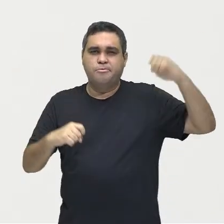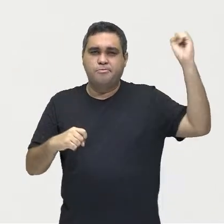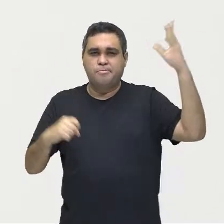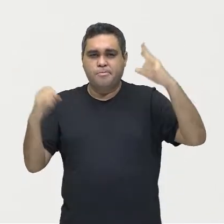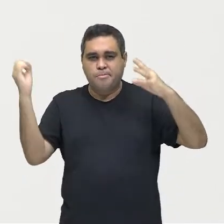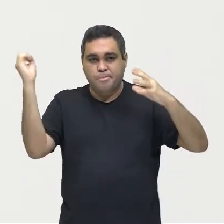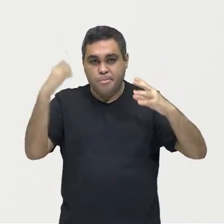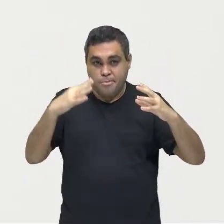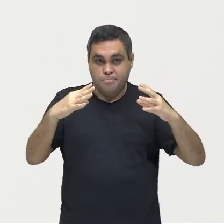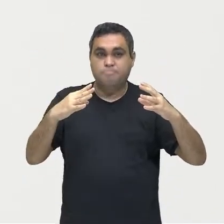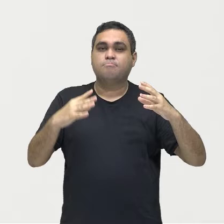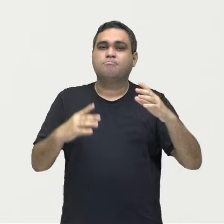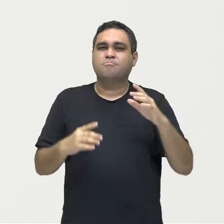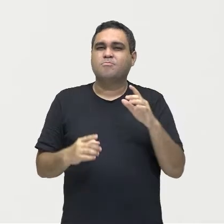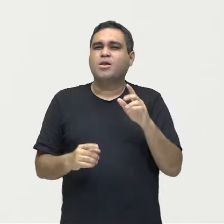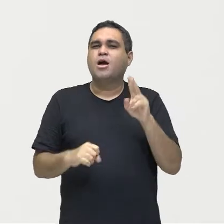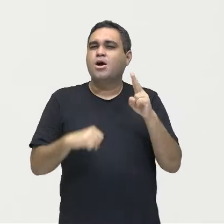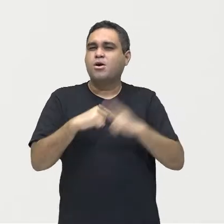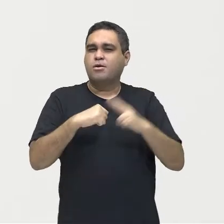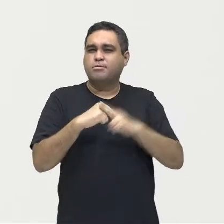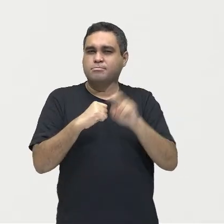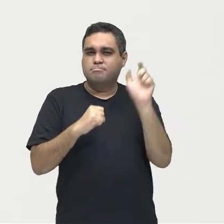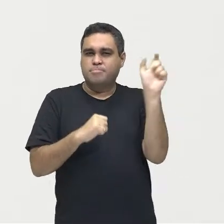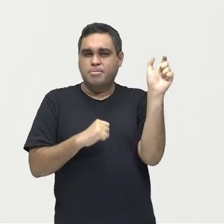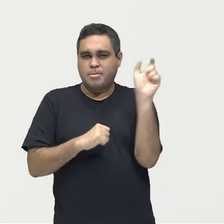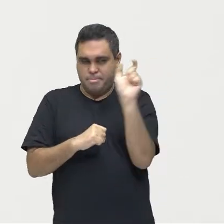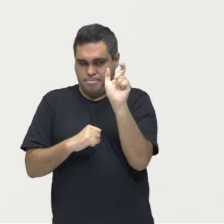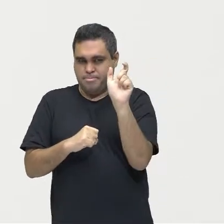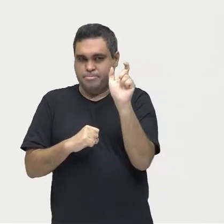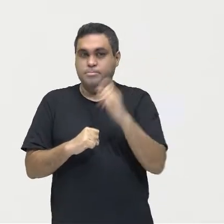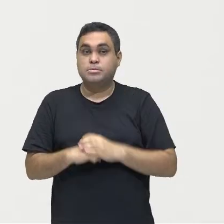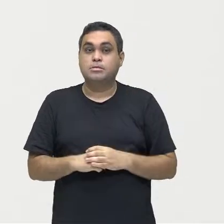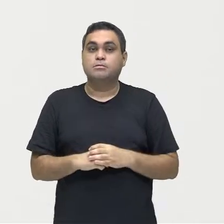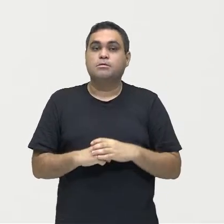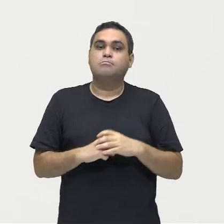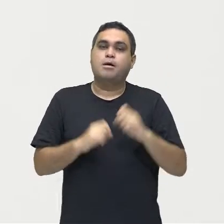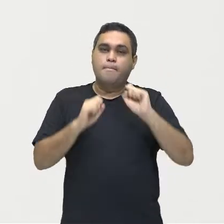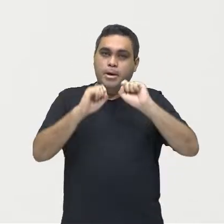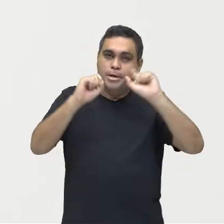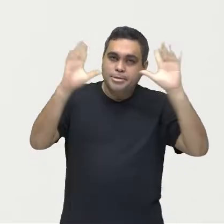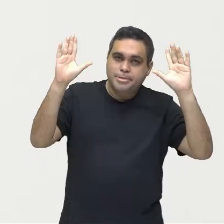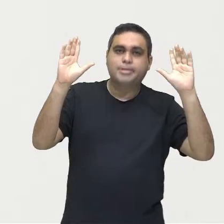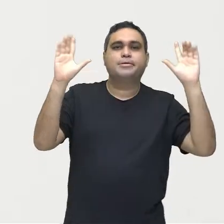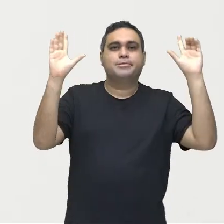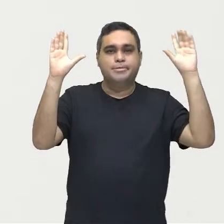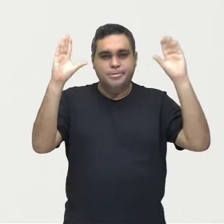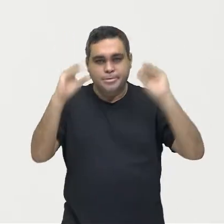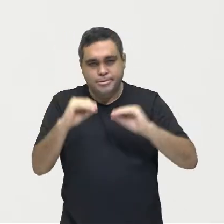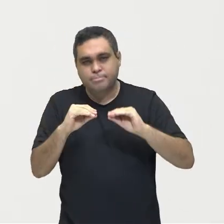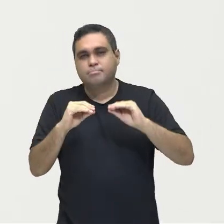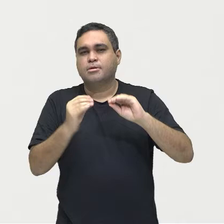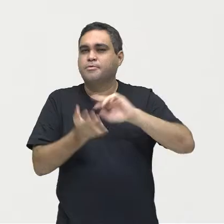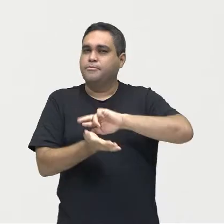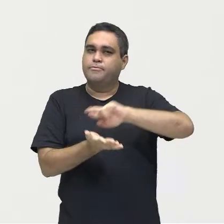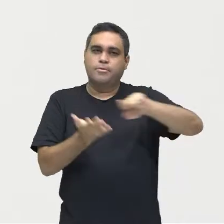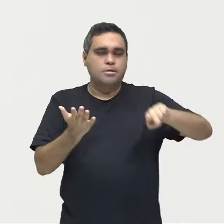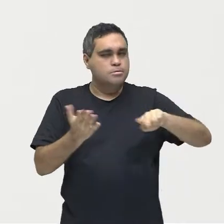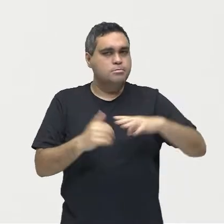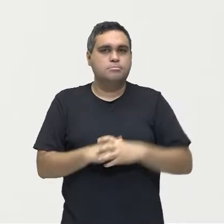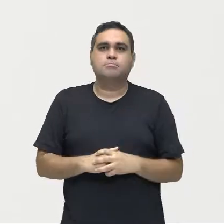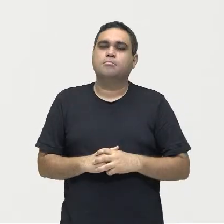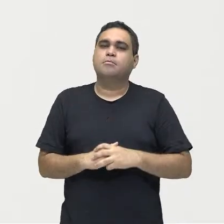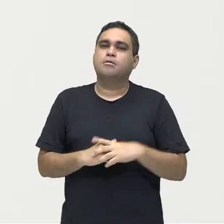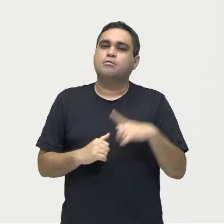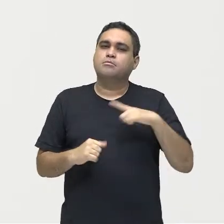relampaguear também, ok? Amanhecer, anoitecer, etc. Outros verbos que